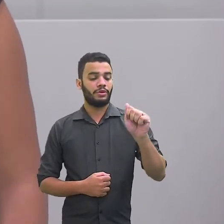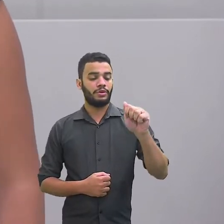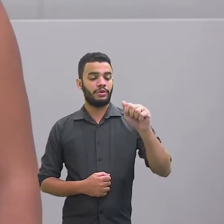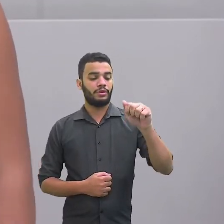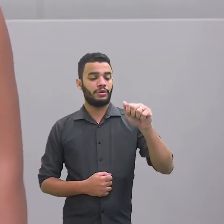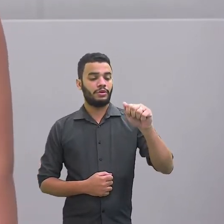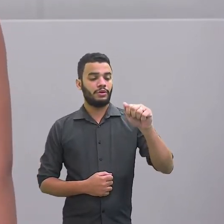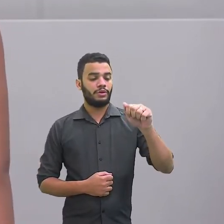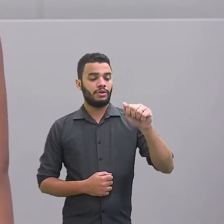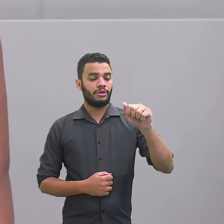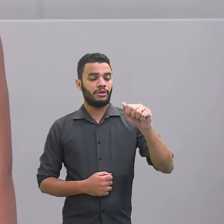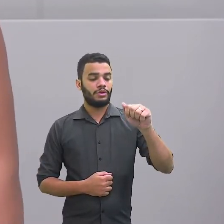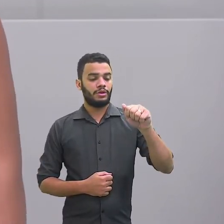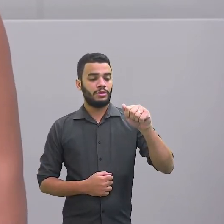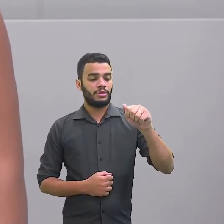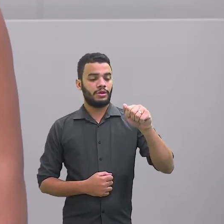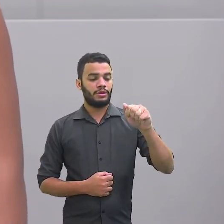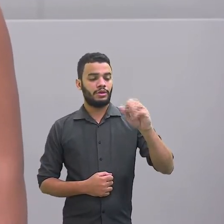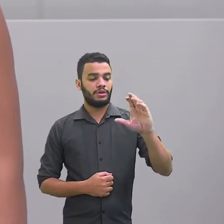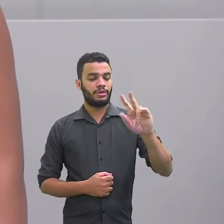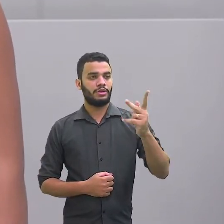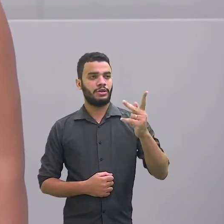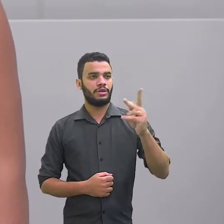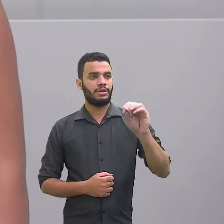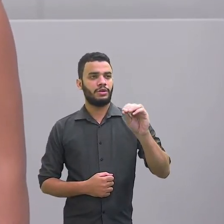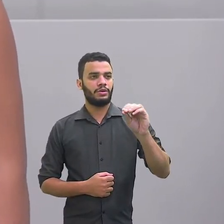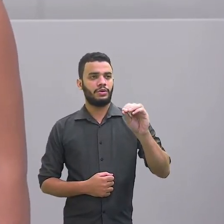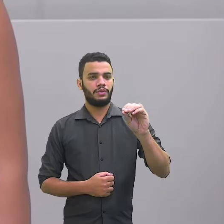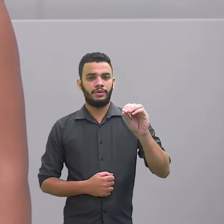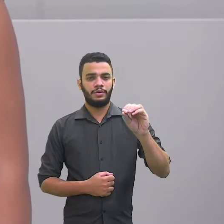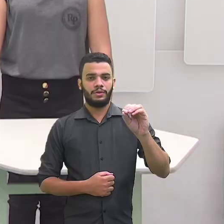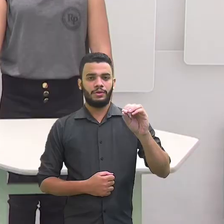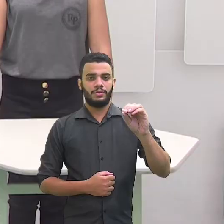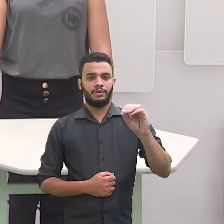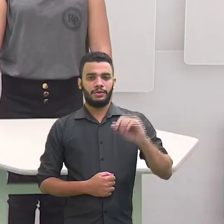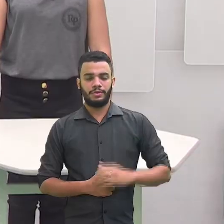G-A-C-H-O. Gancho.